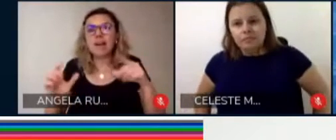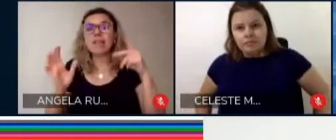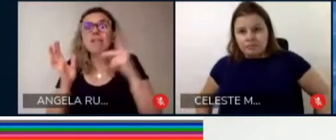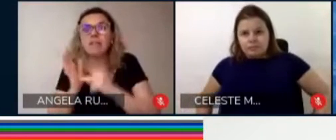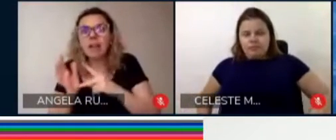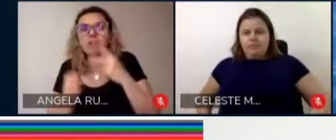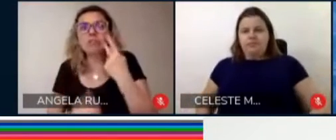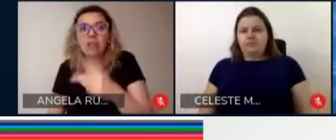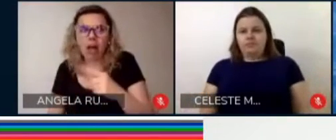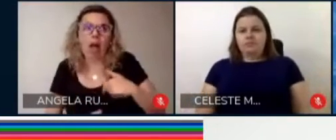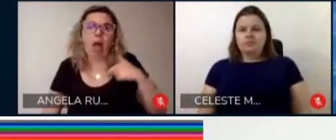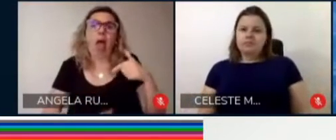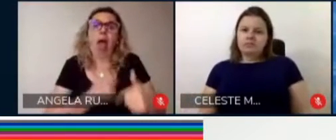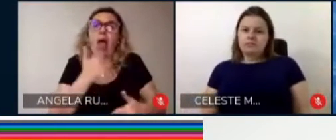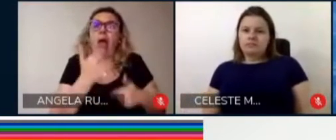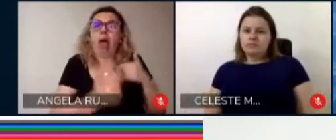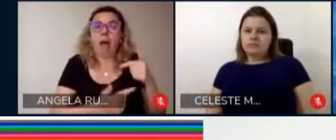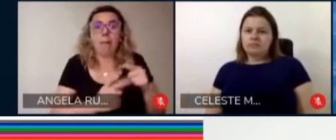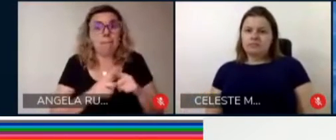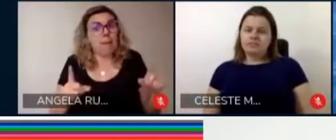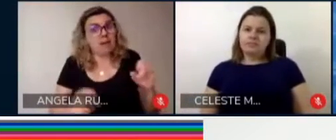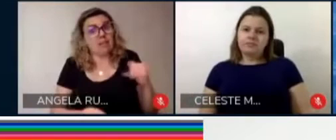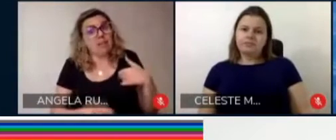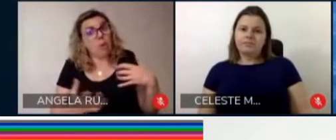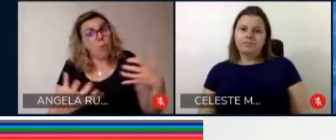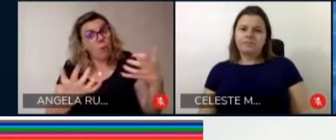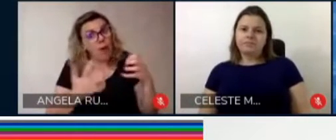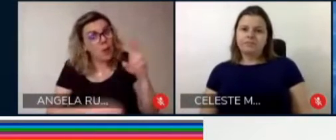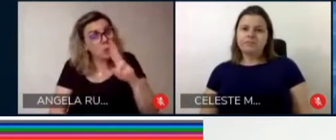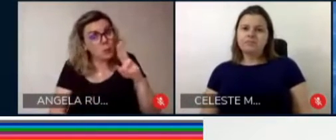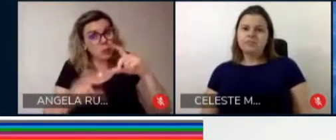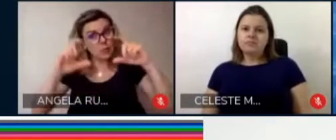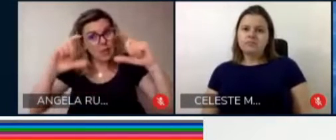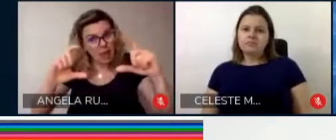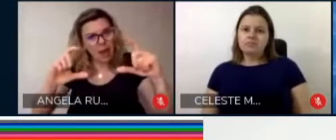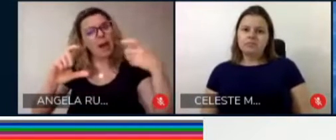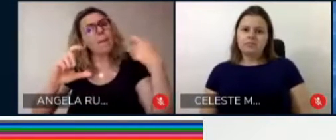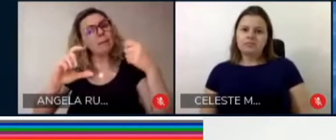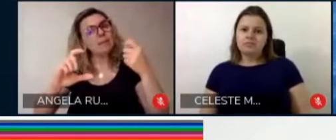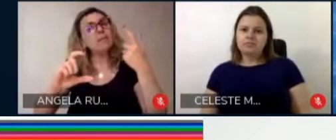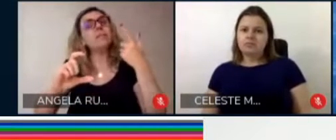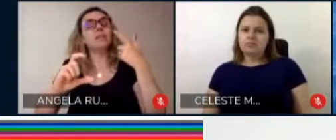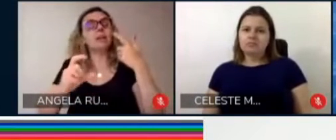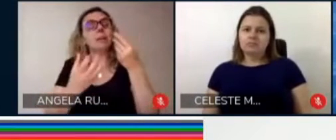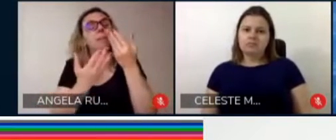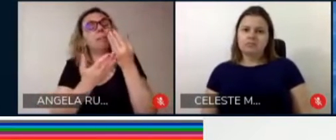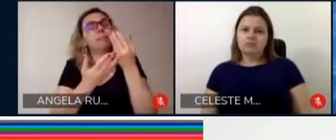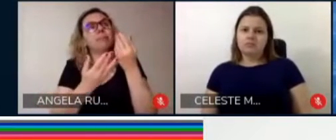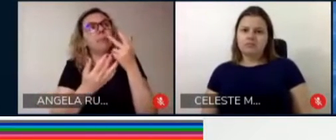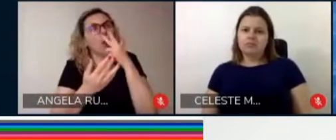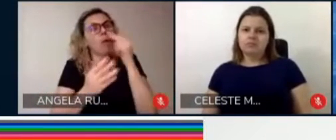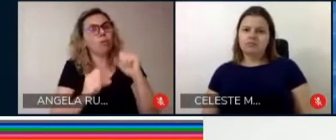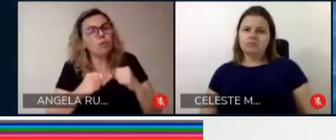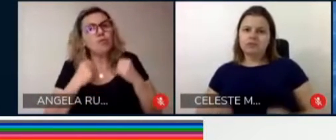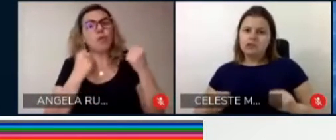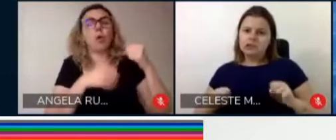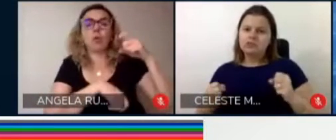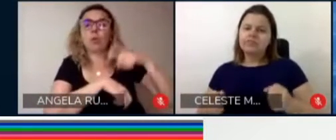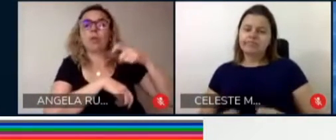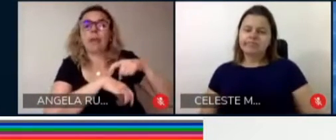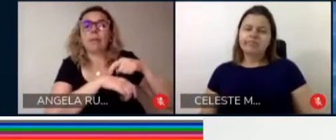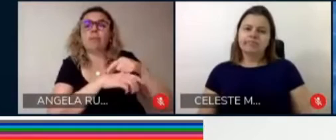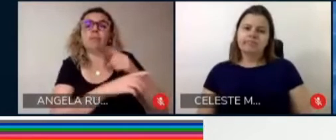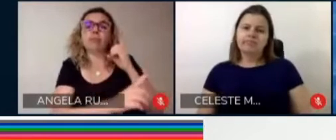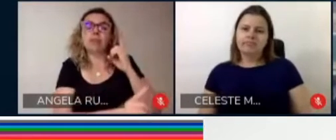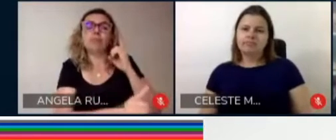Trabalhoso, mas se eu quero usar a informação, né, a gente vai ter que despender esse esforço para identificar, né, a